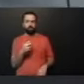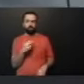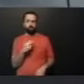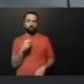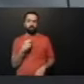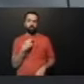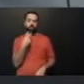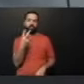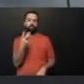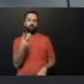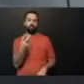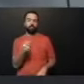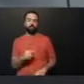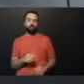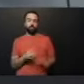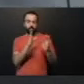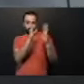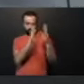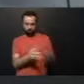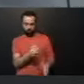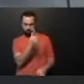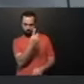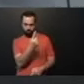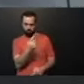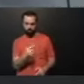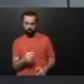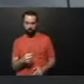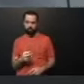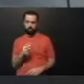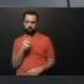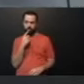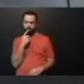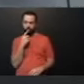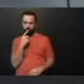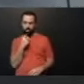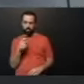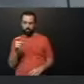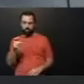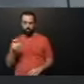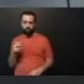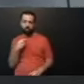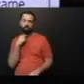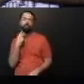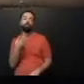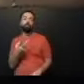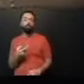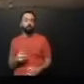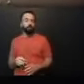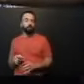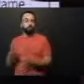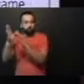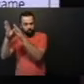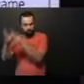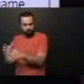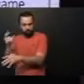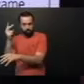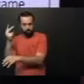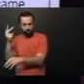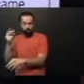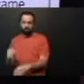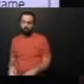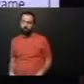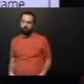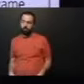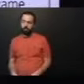que os da lista 1 e de vermelho as palavrinhas em que o X tem o mesmo som que os da letra 2. Vamos lá.